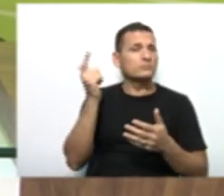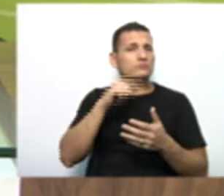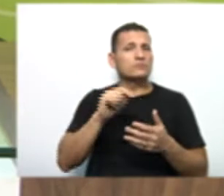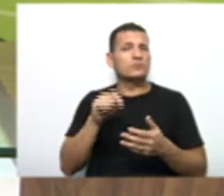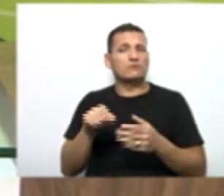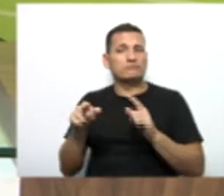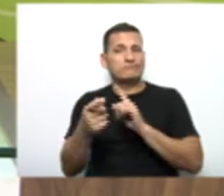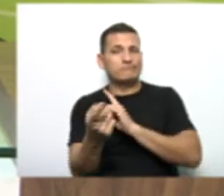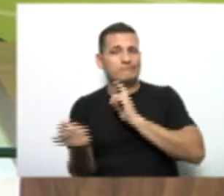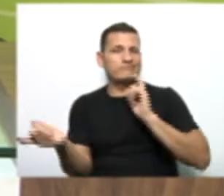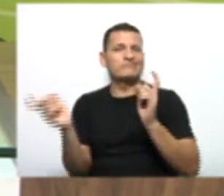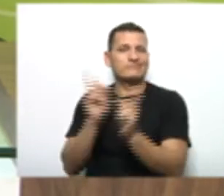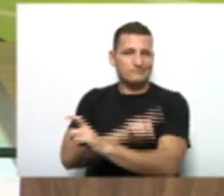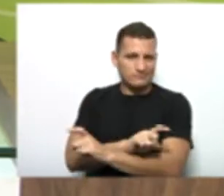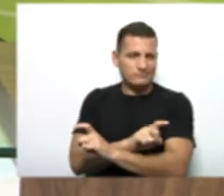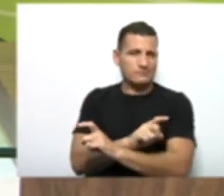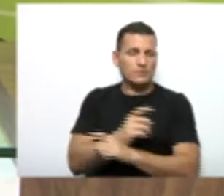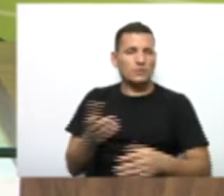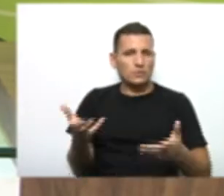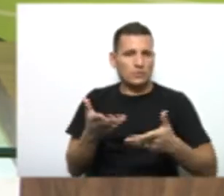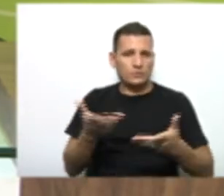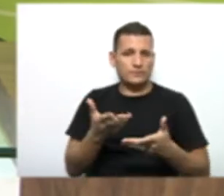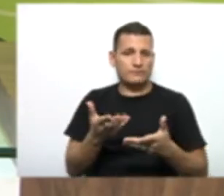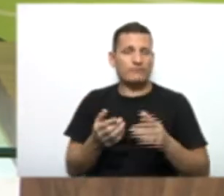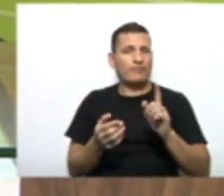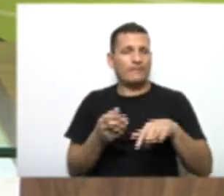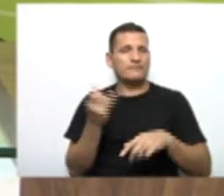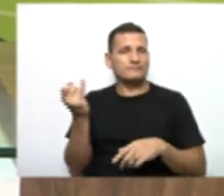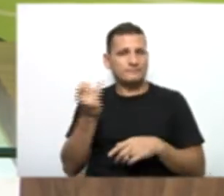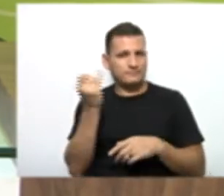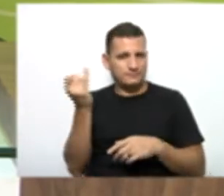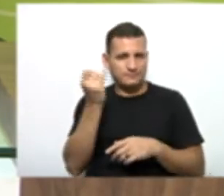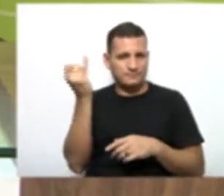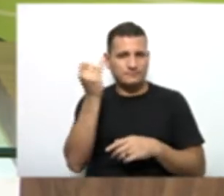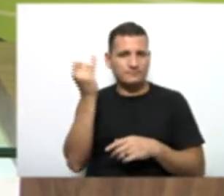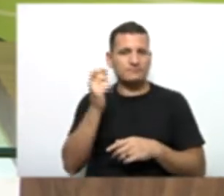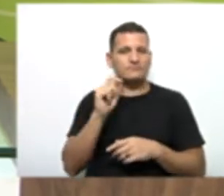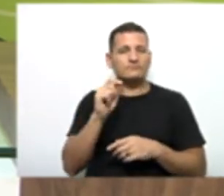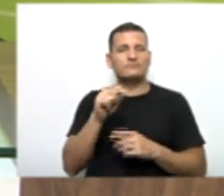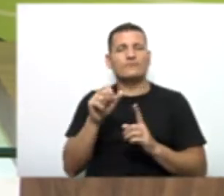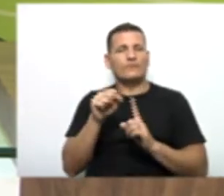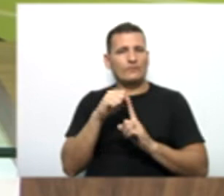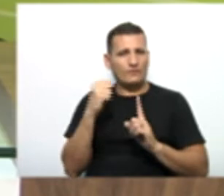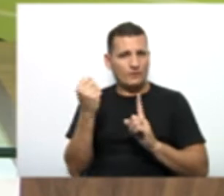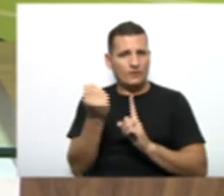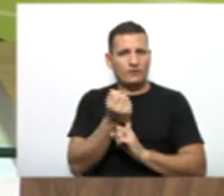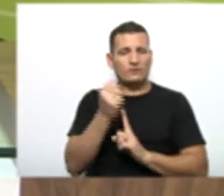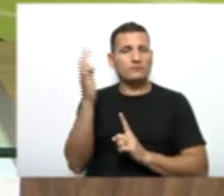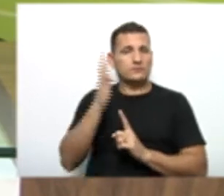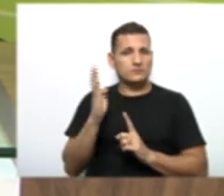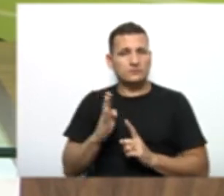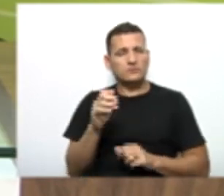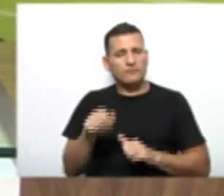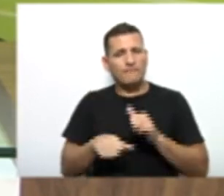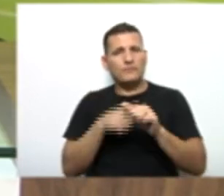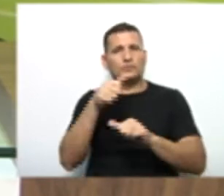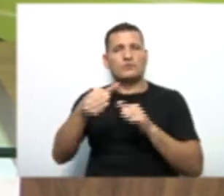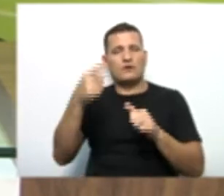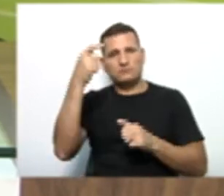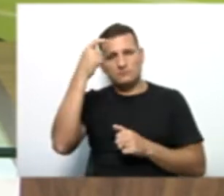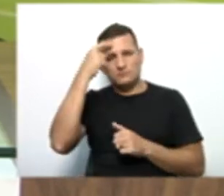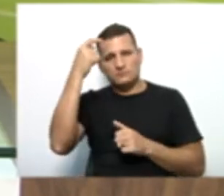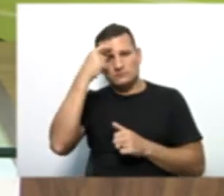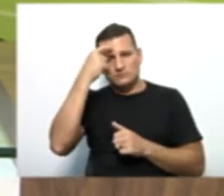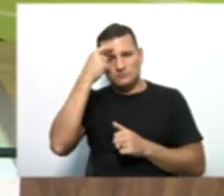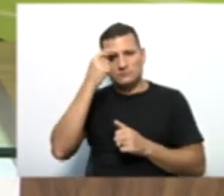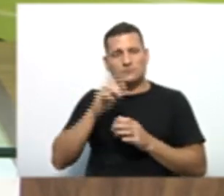quadro hoje que nós estamos enfrentando, é fundamental que a sociedade brasileira mude essa mentalidade, que